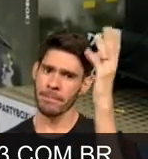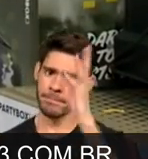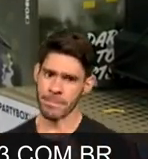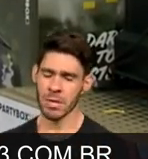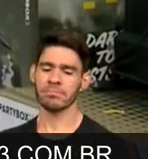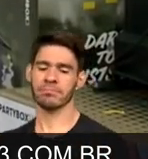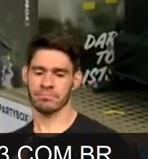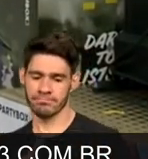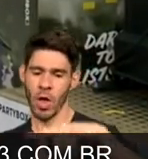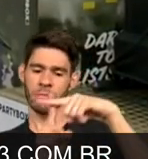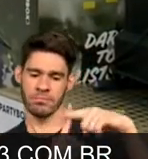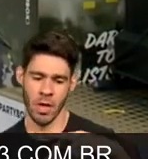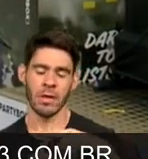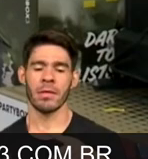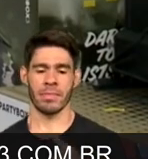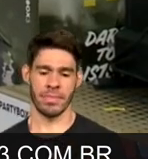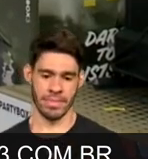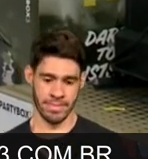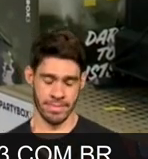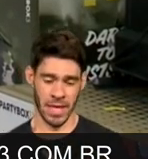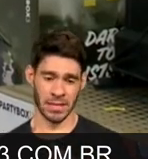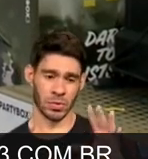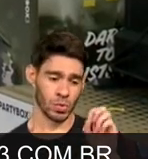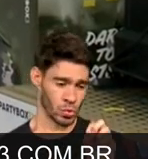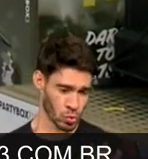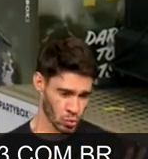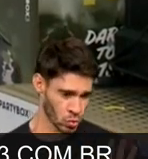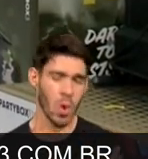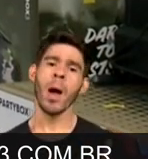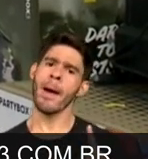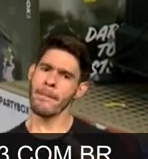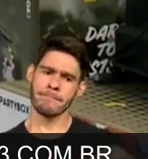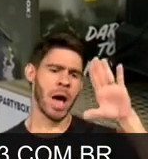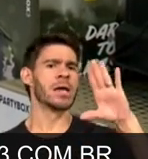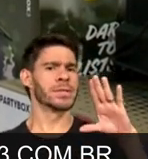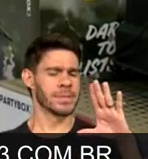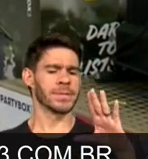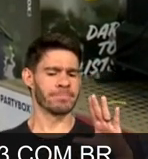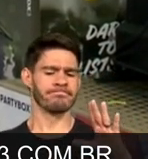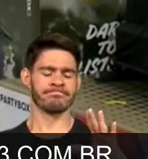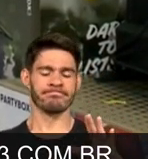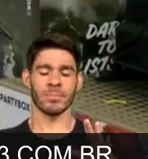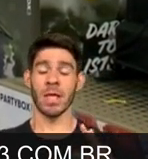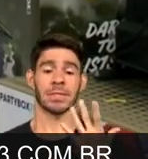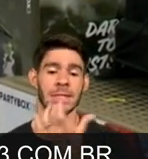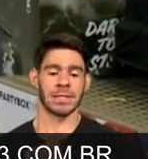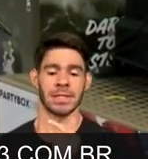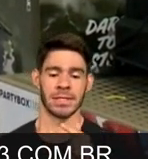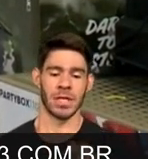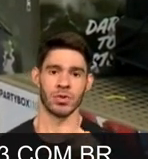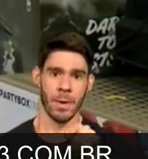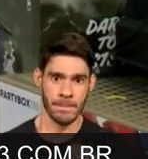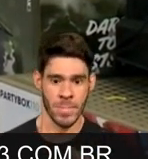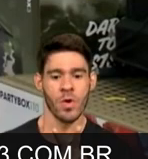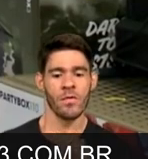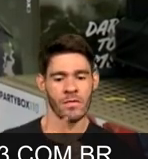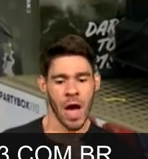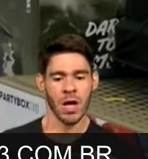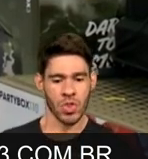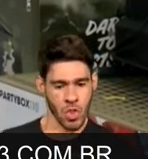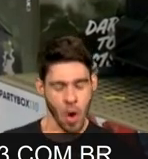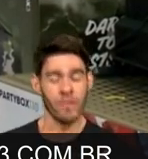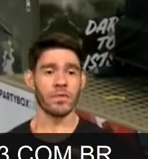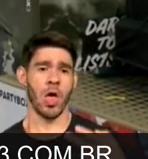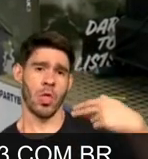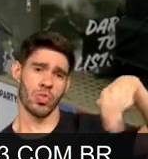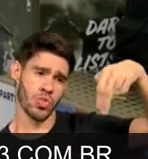apresentaram saldo positivo de empregos. A região sul foi a que mais empregou, com 67 mil novas vagas. Já a